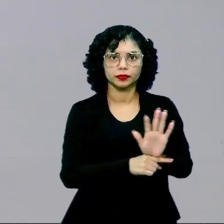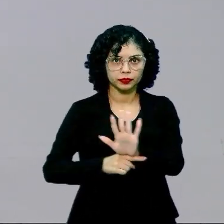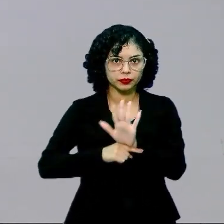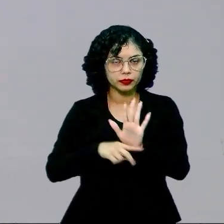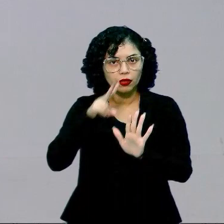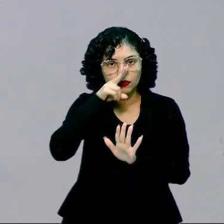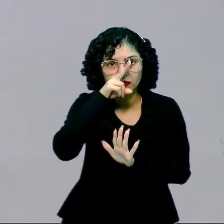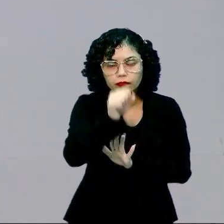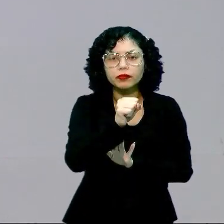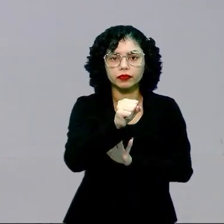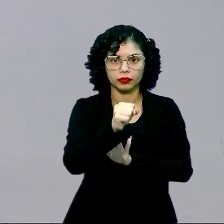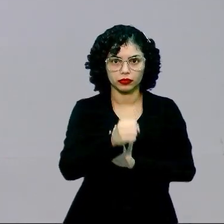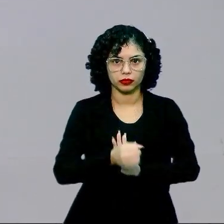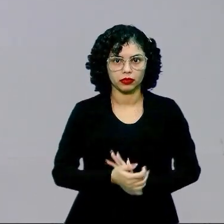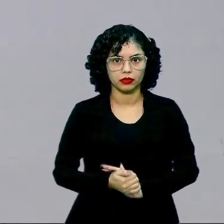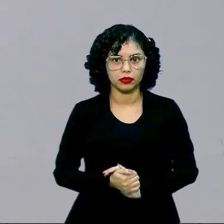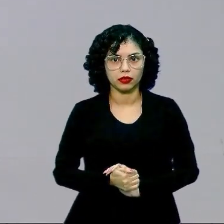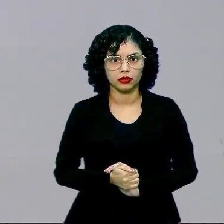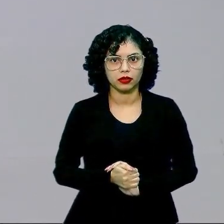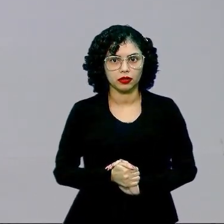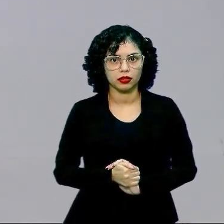da força